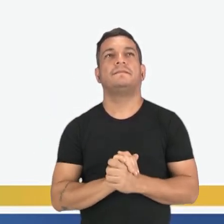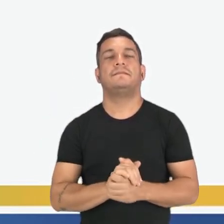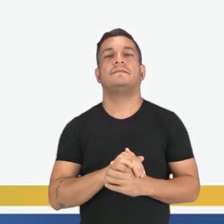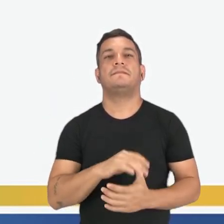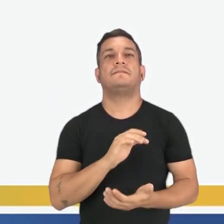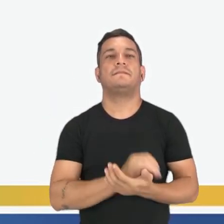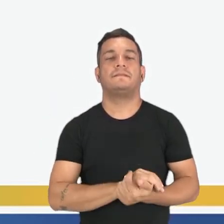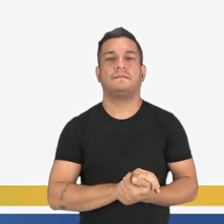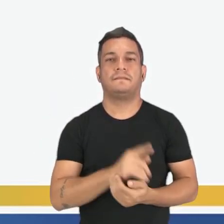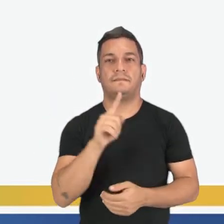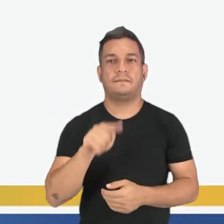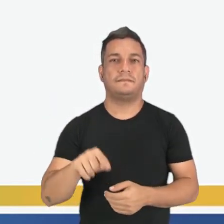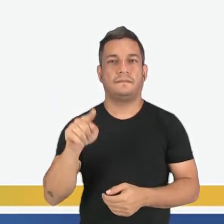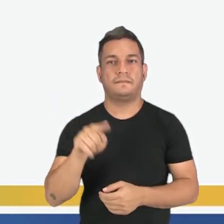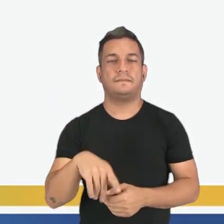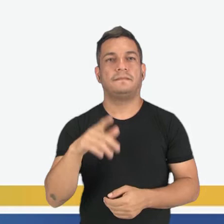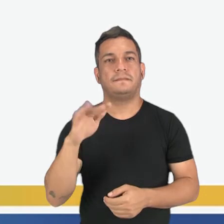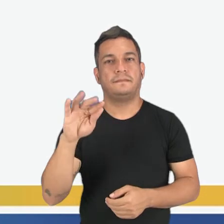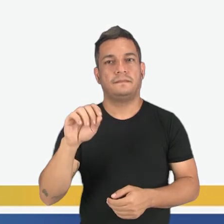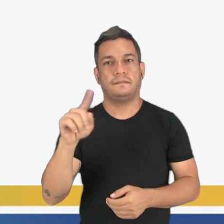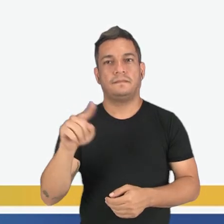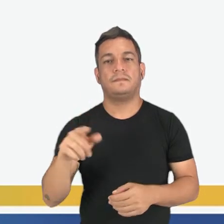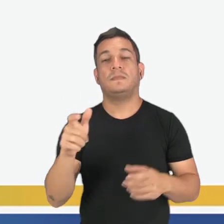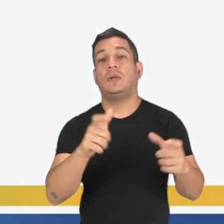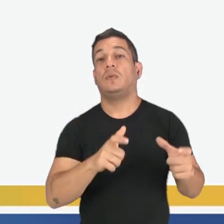aqui a foz. Então, a foz é o lugar onde o rio